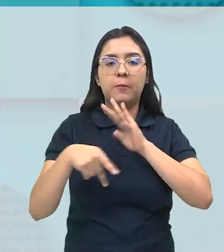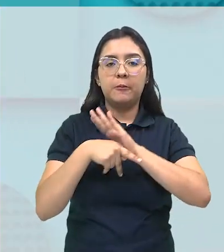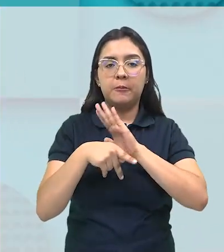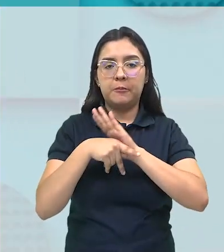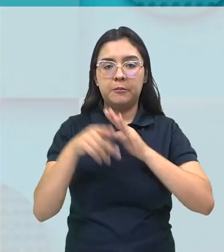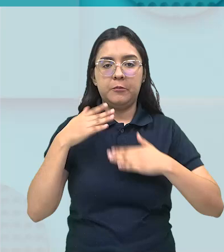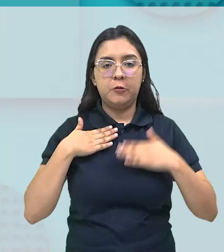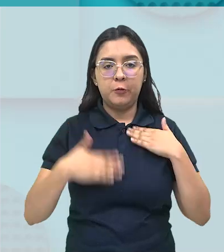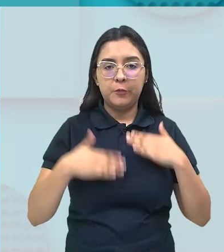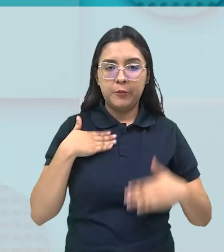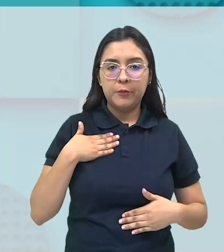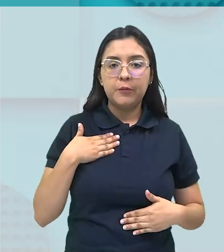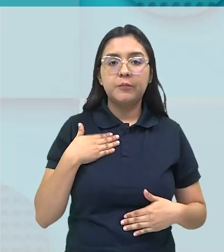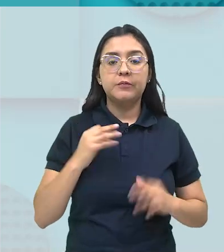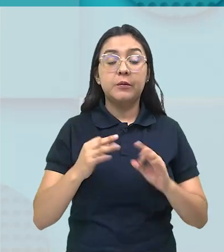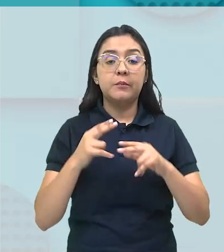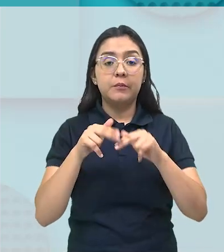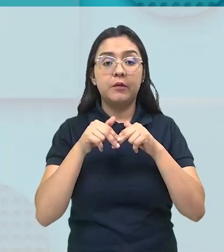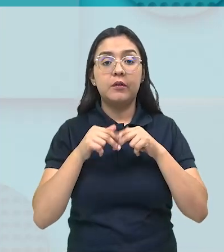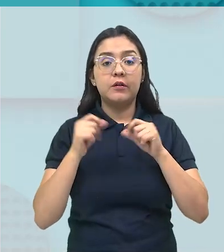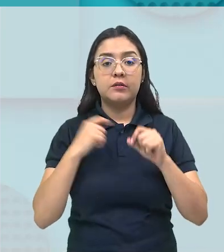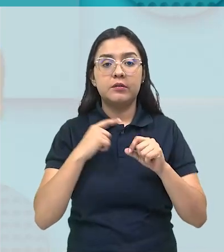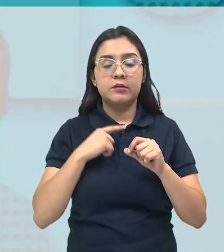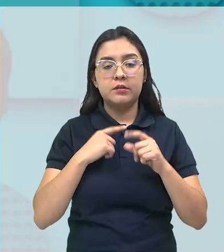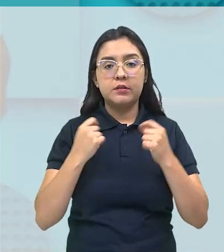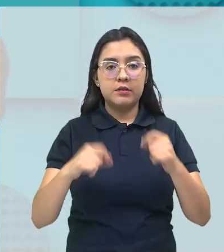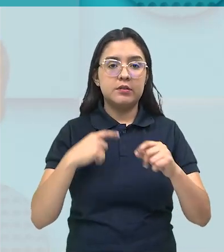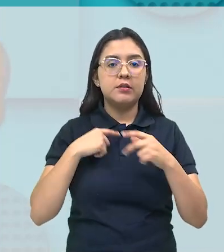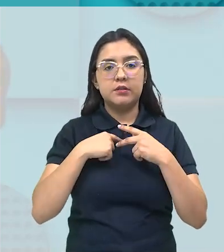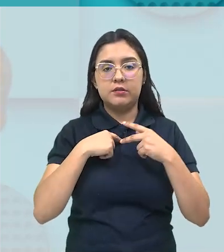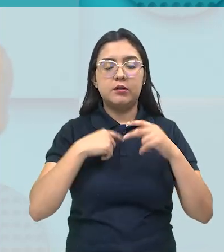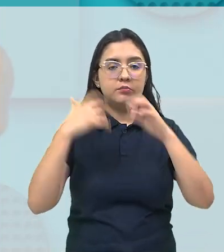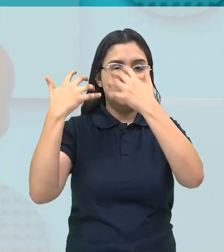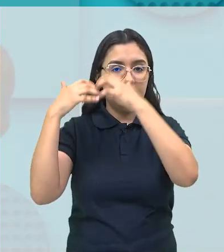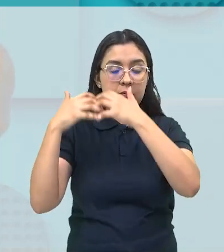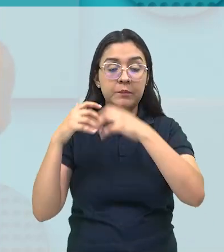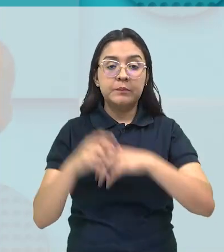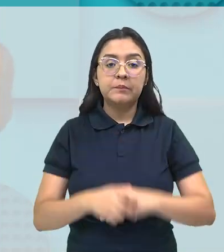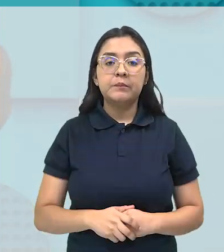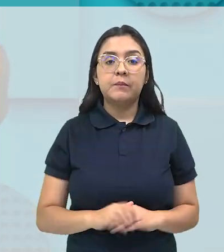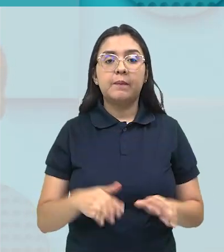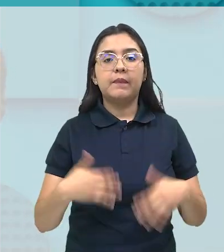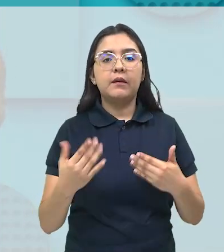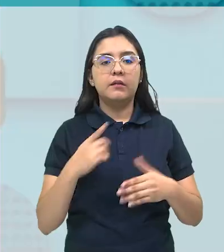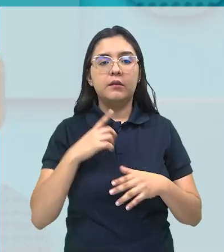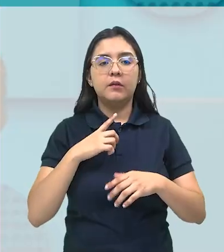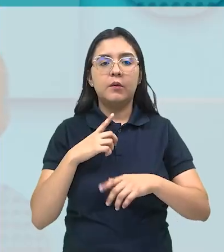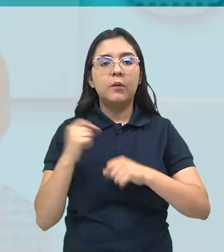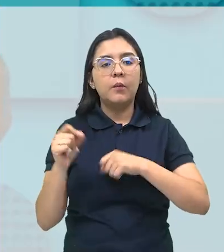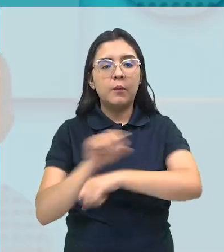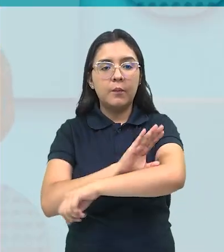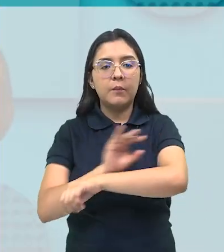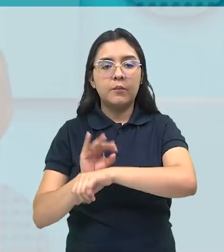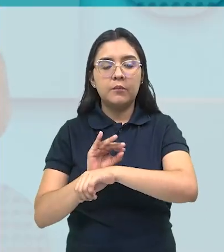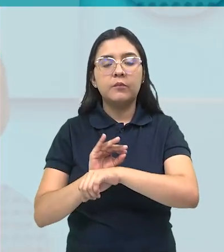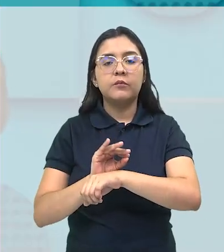controle do seu corpo, né, por conta dessa descarga elétrica. E aí o músculo ele vai